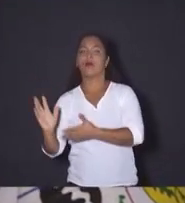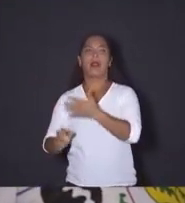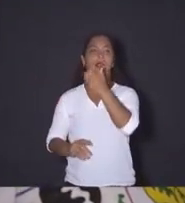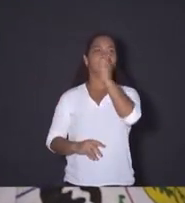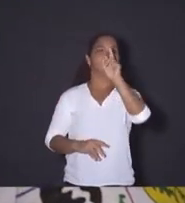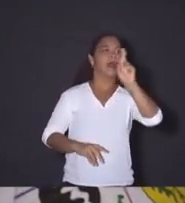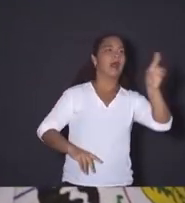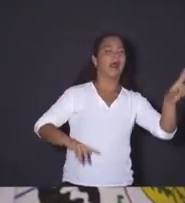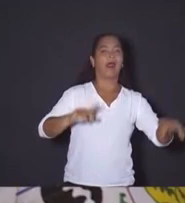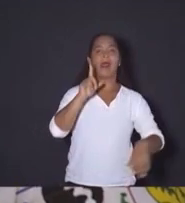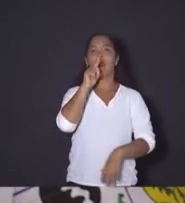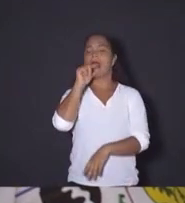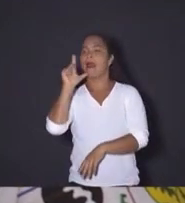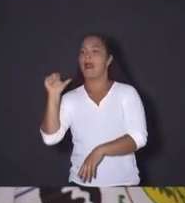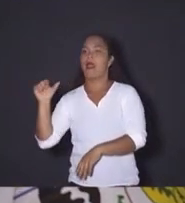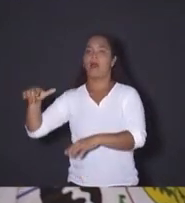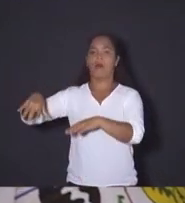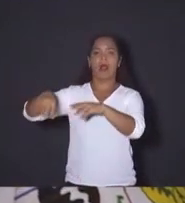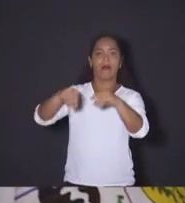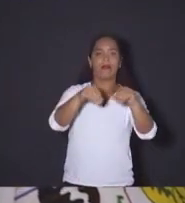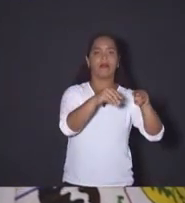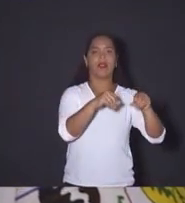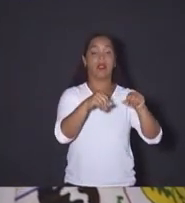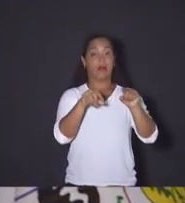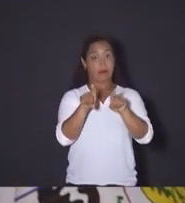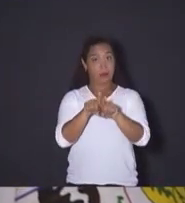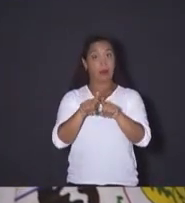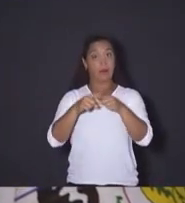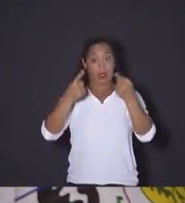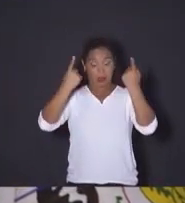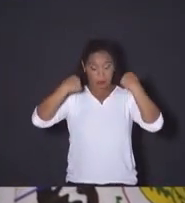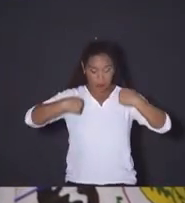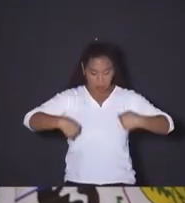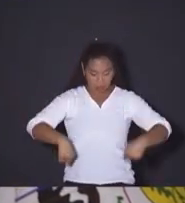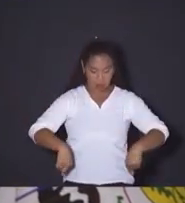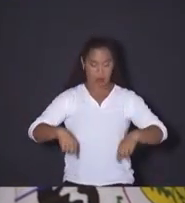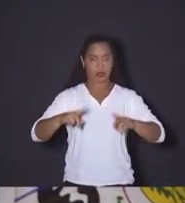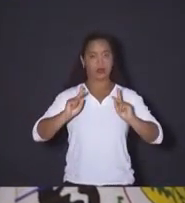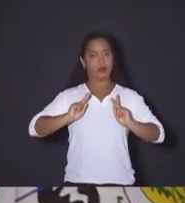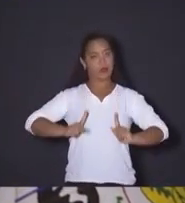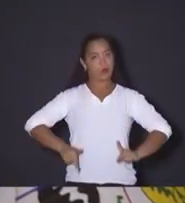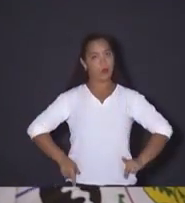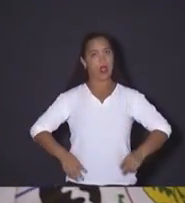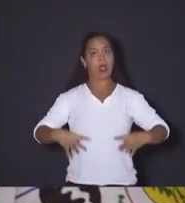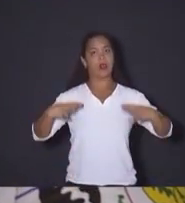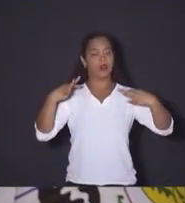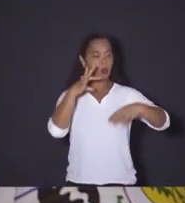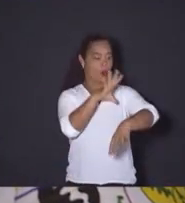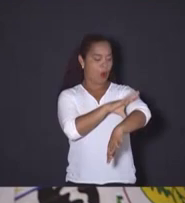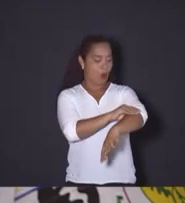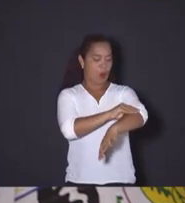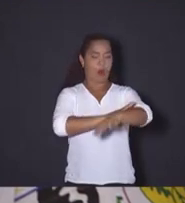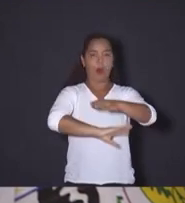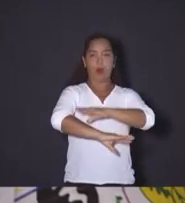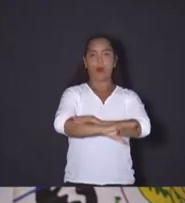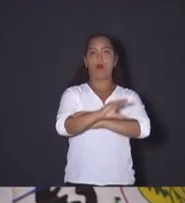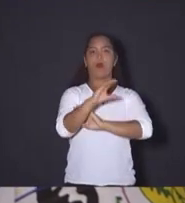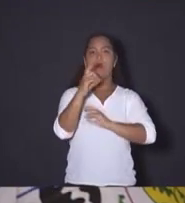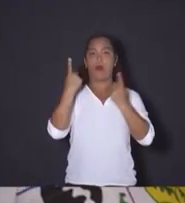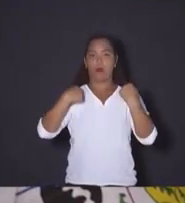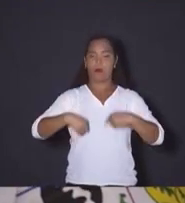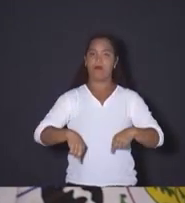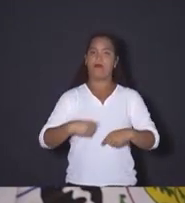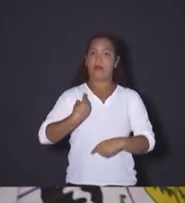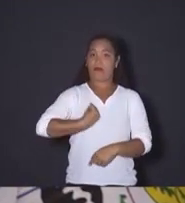mas também para essa natureza humana para nós mesmos para o corpo físico o corpo espiritual aonde nós convivemos e vivemos